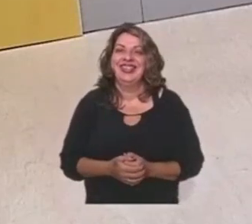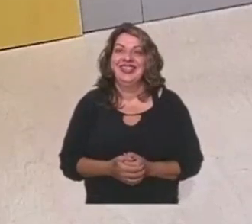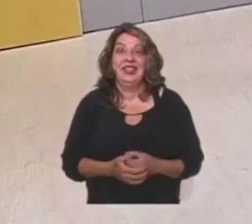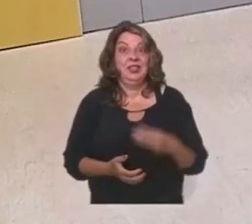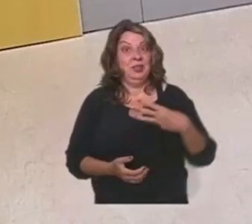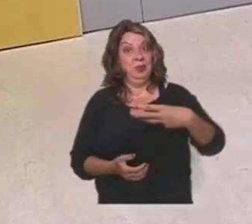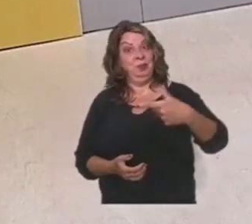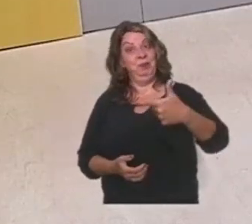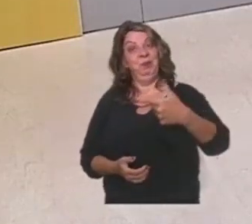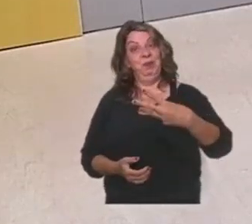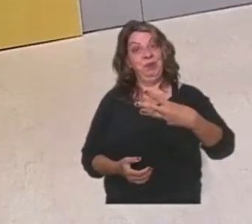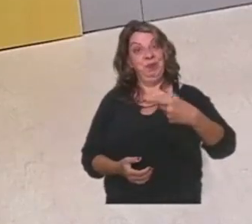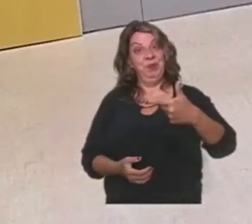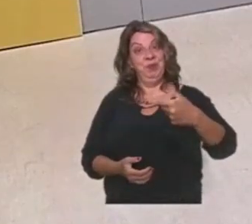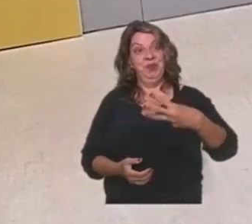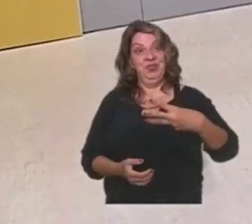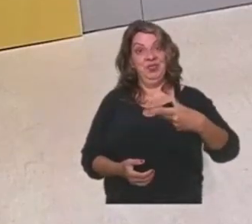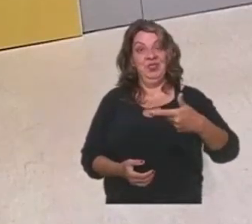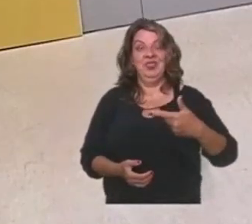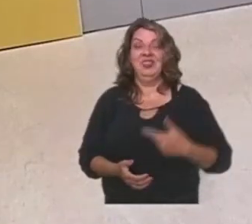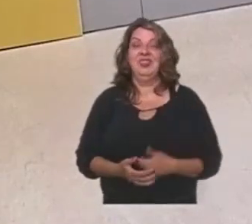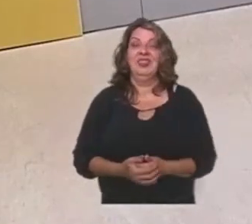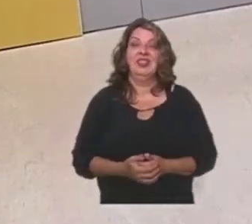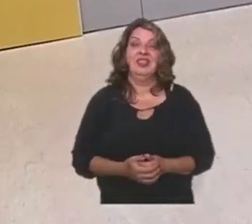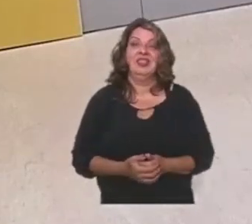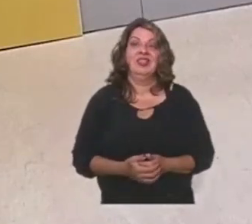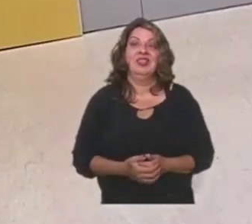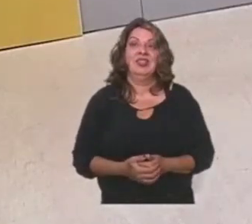49, 32, 32.